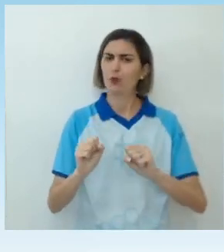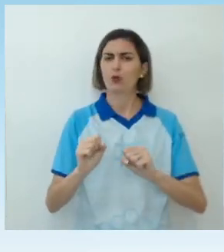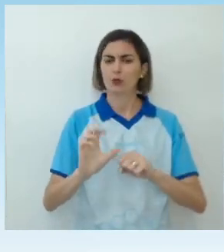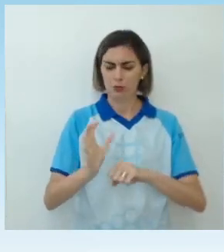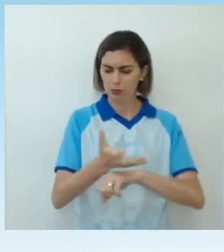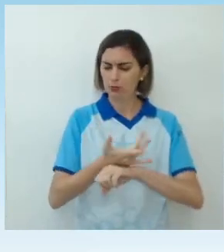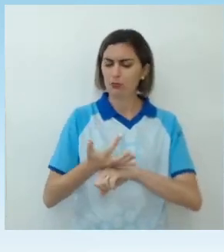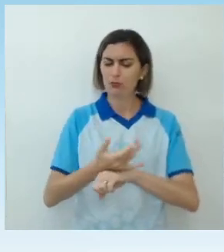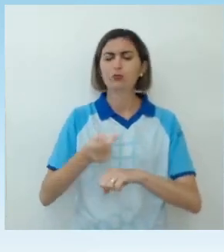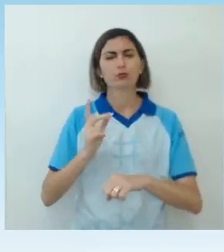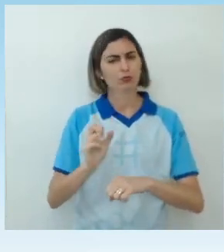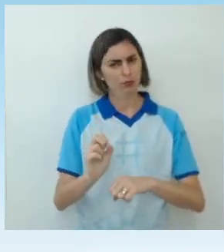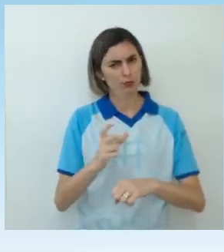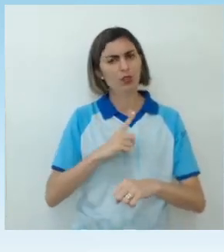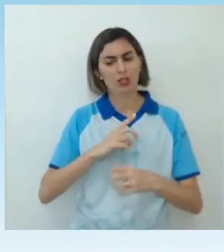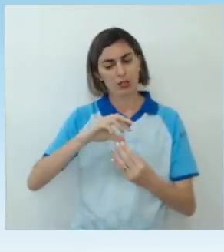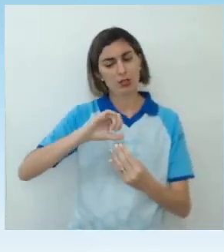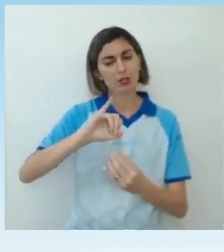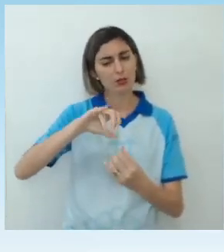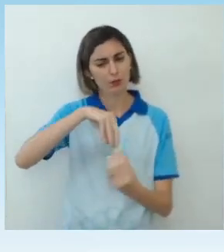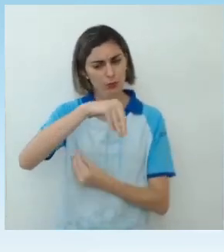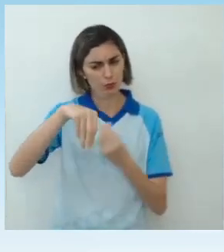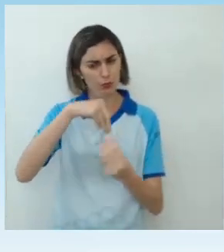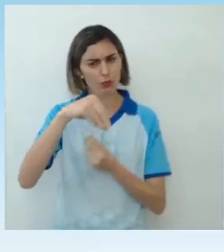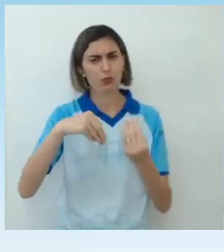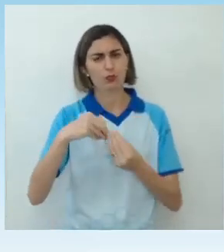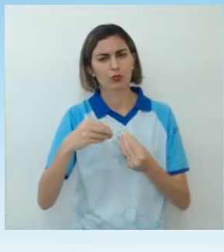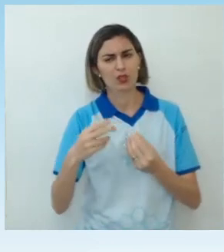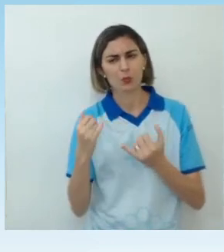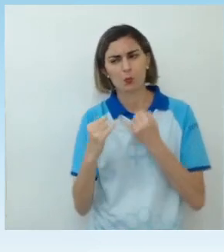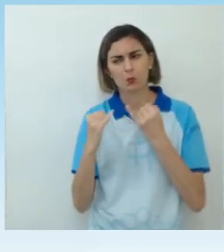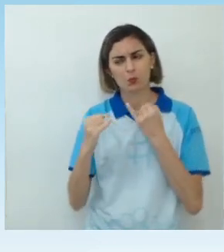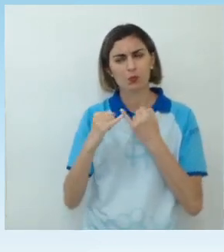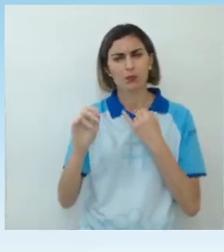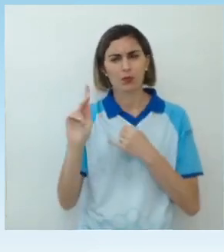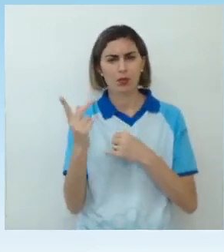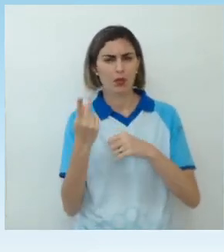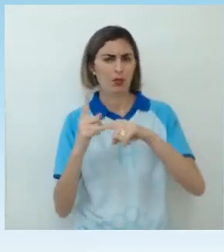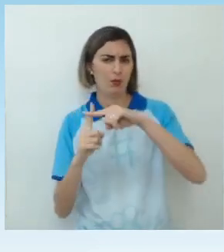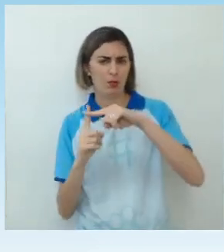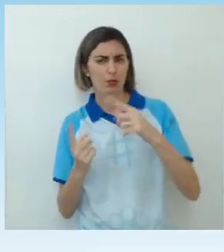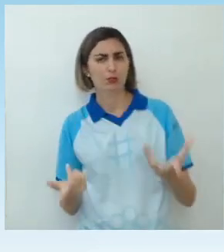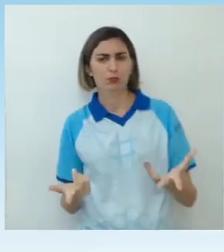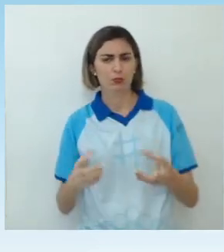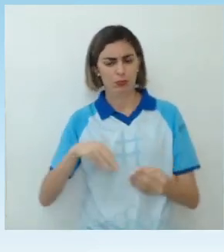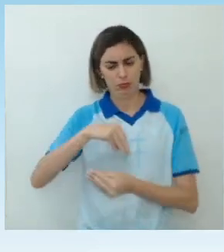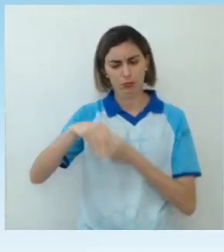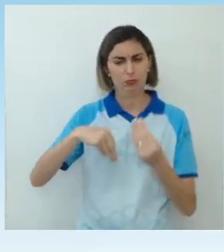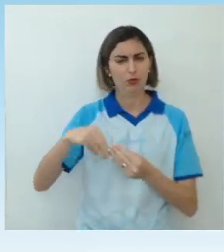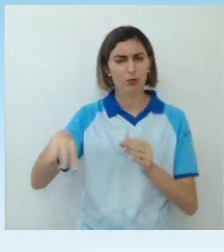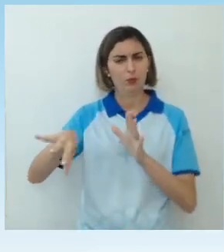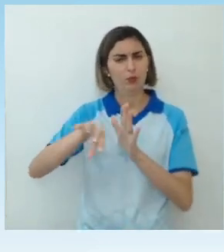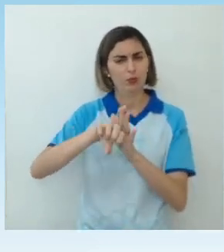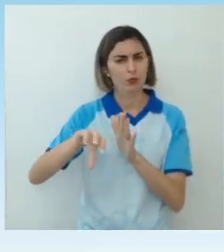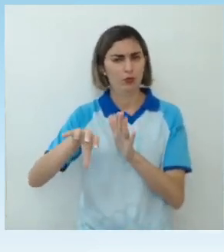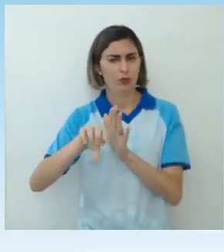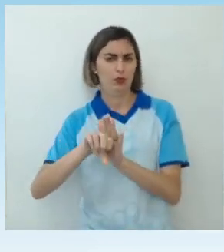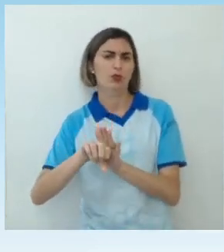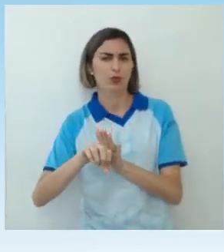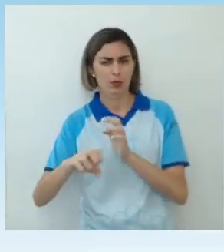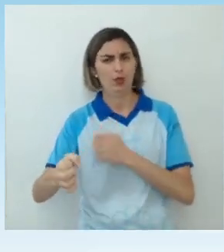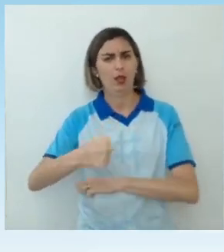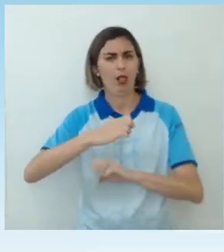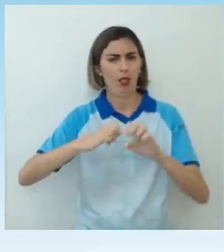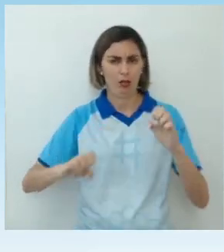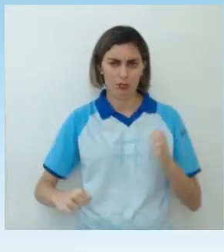ácido, se ela reagir de forma semelhante ao H+. Ou seja, recebendo um par de